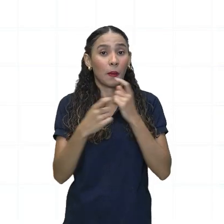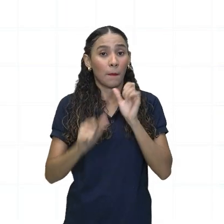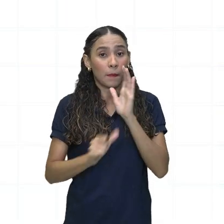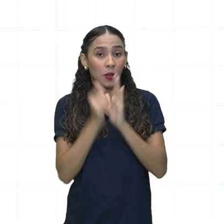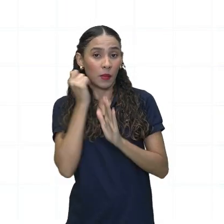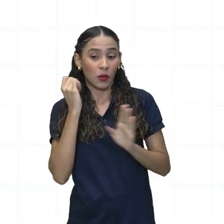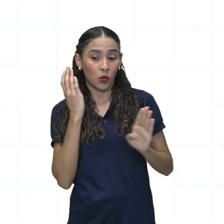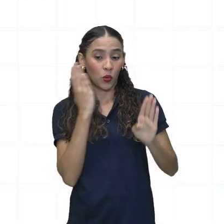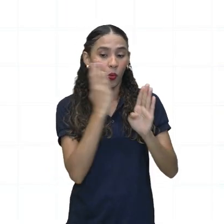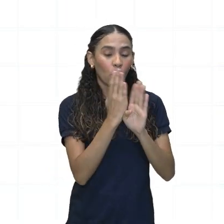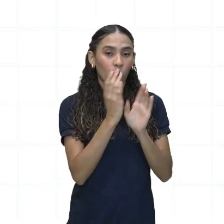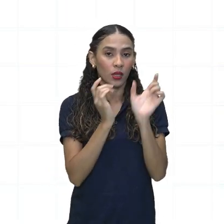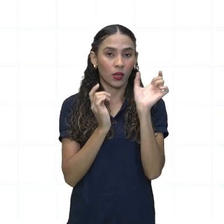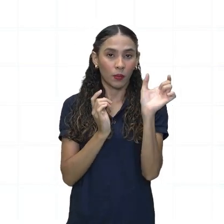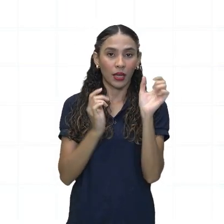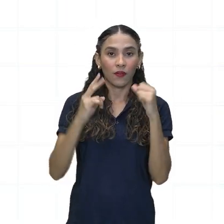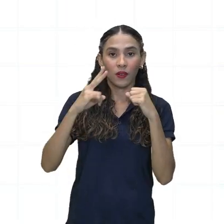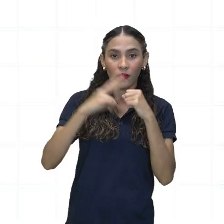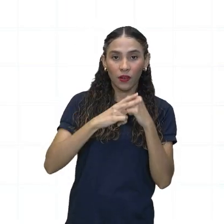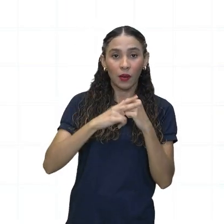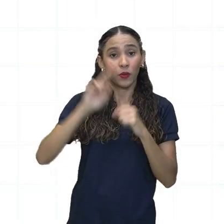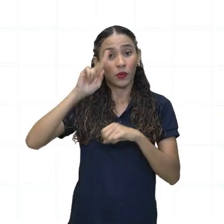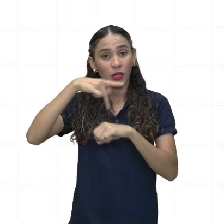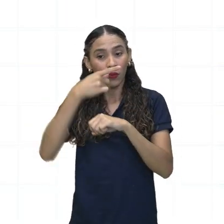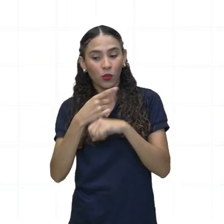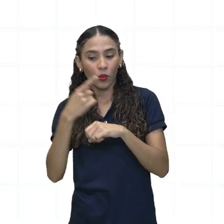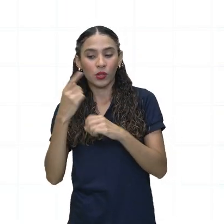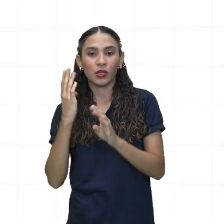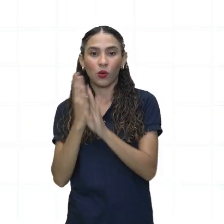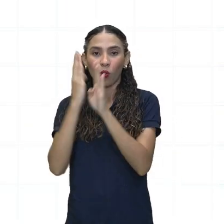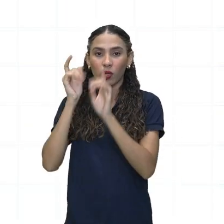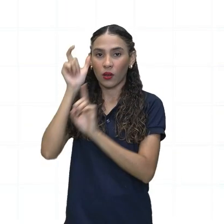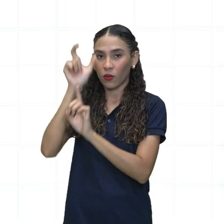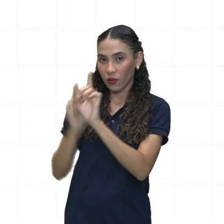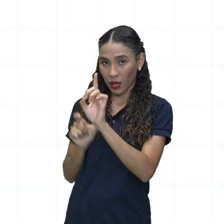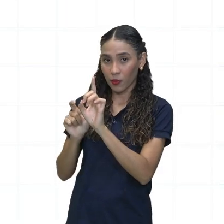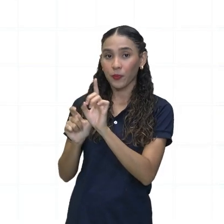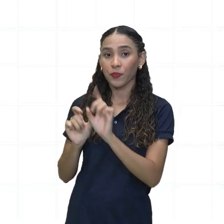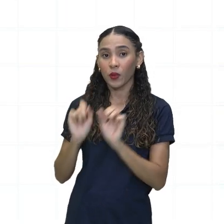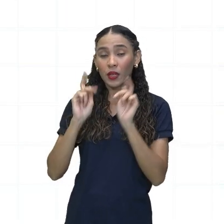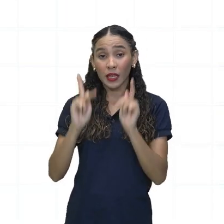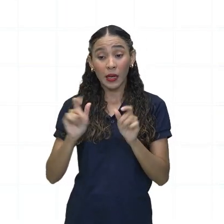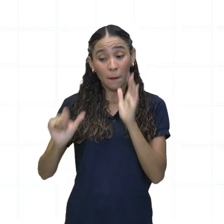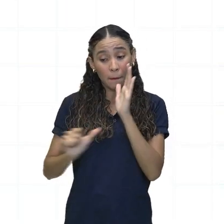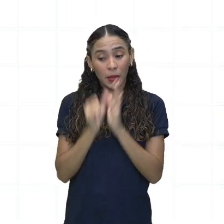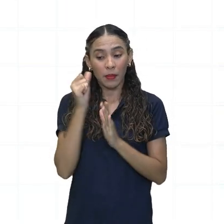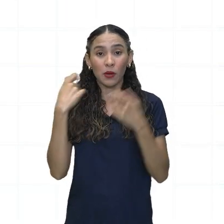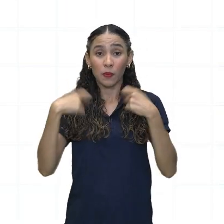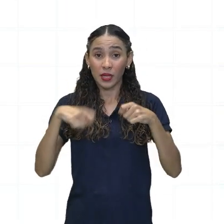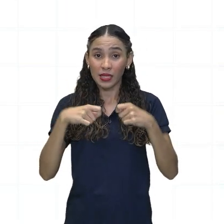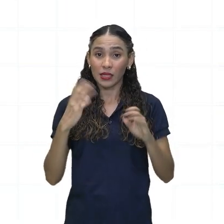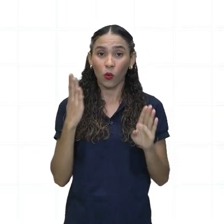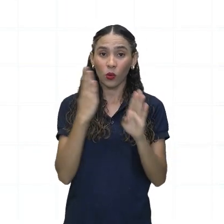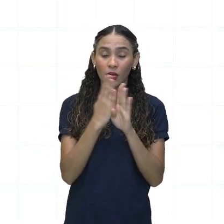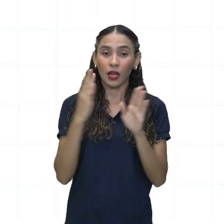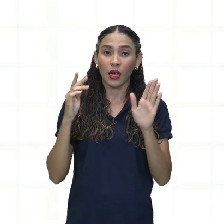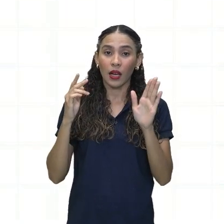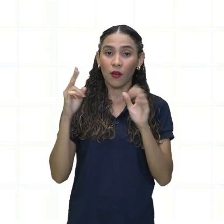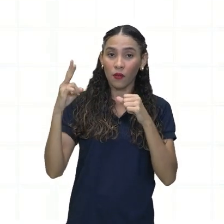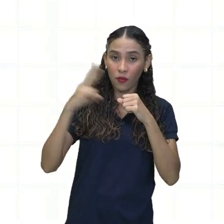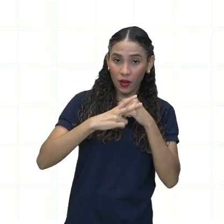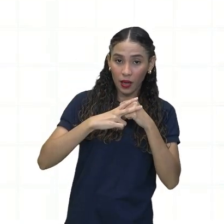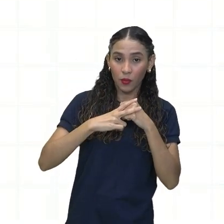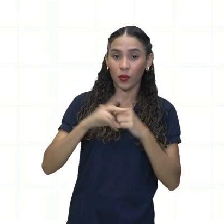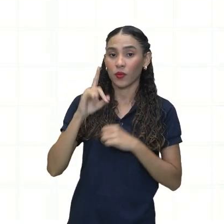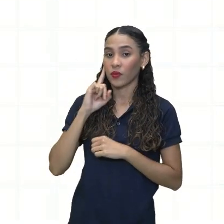o verbo, né, para identificar o sujeito da minha oração. Primeiro ponto, identificar o verbo. E o verbo